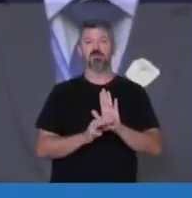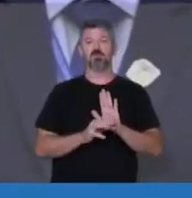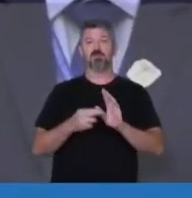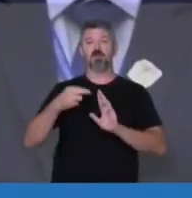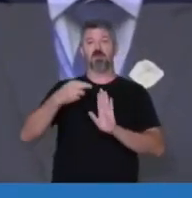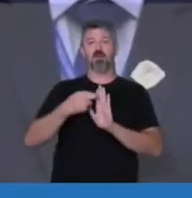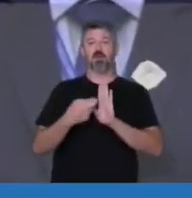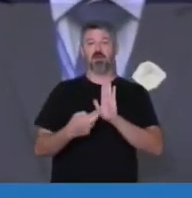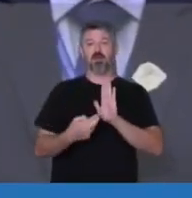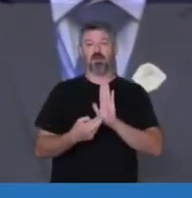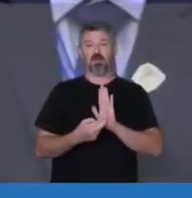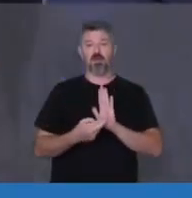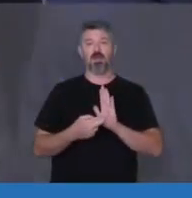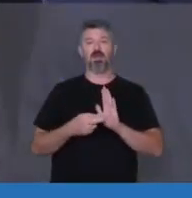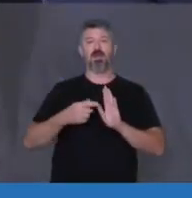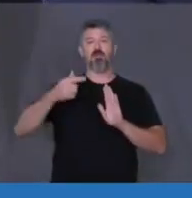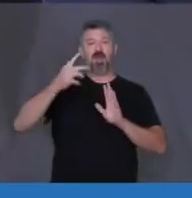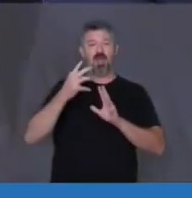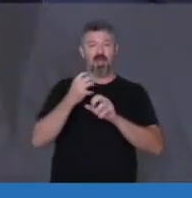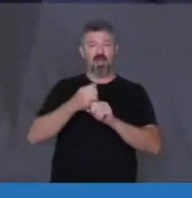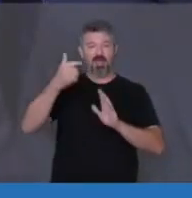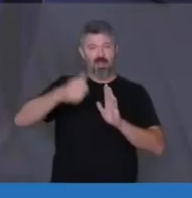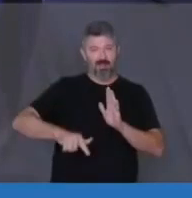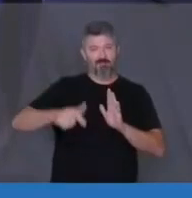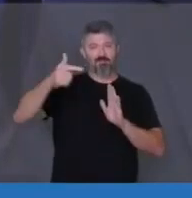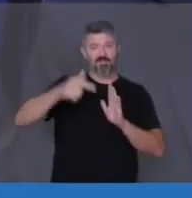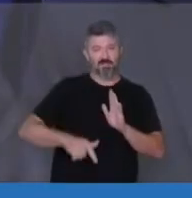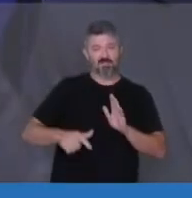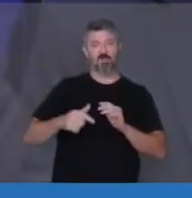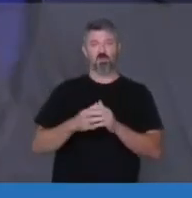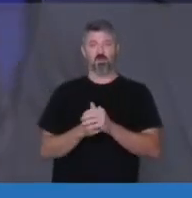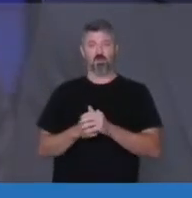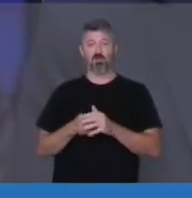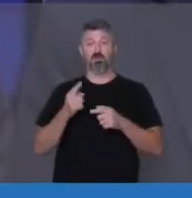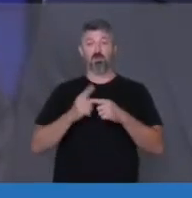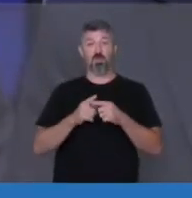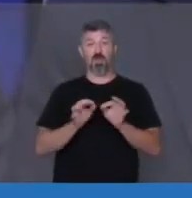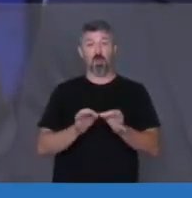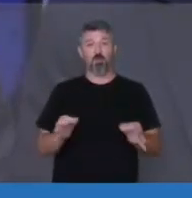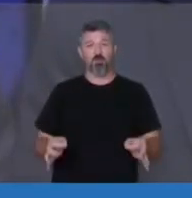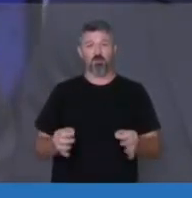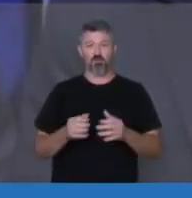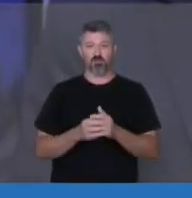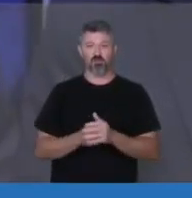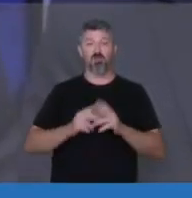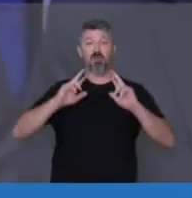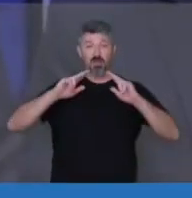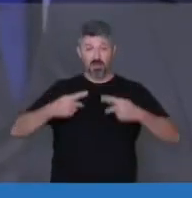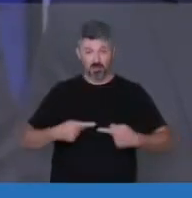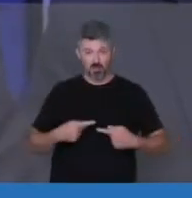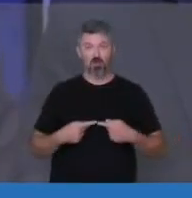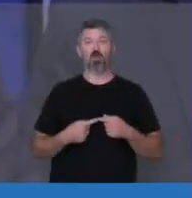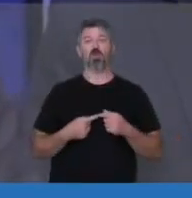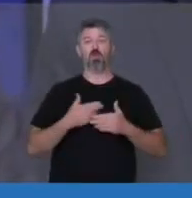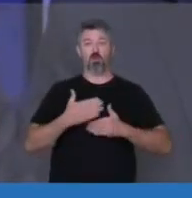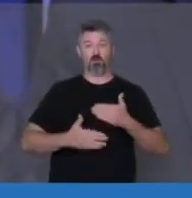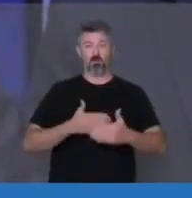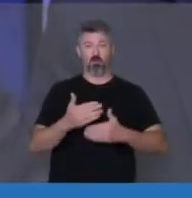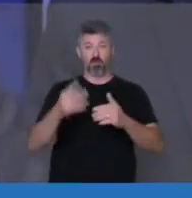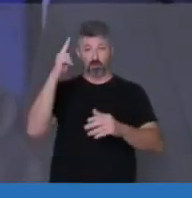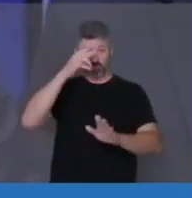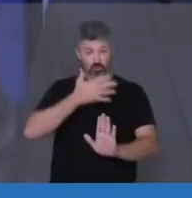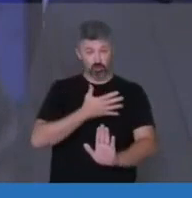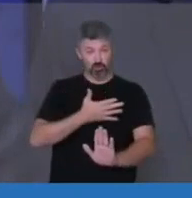que vem debatendo as leis complementares e aí que são elas Manu é aí que as alíquotas serão definidas em muitos